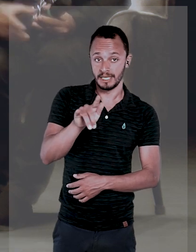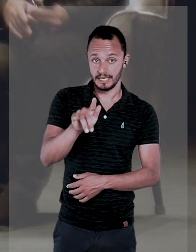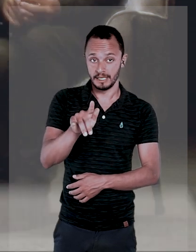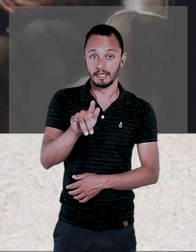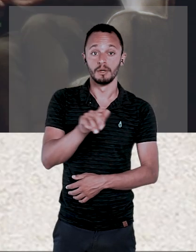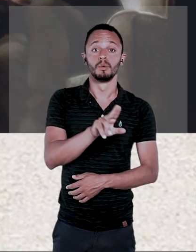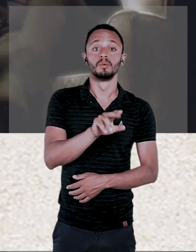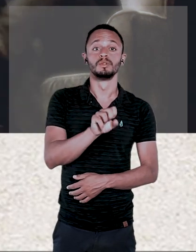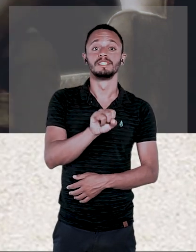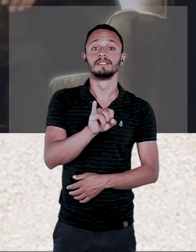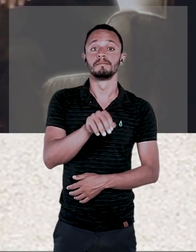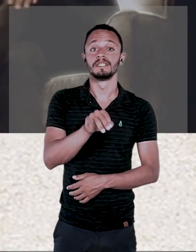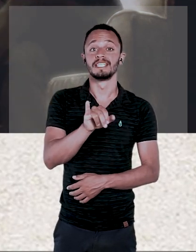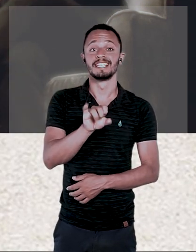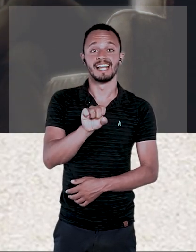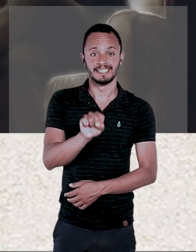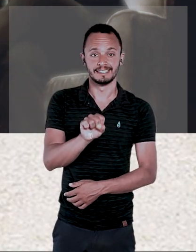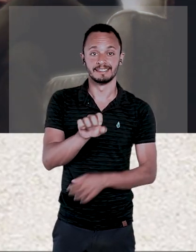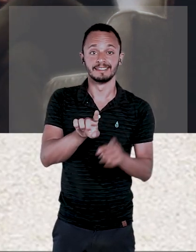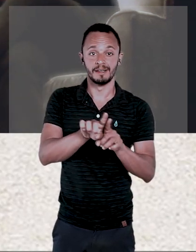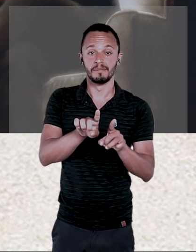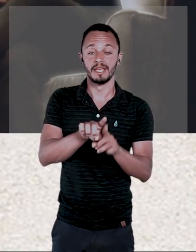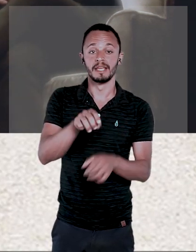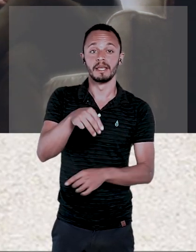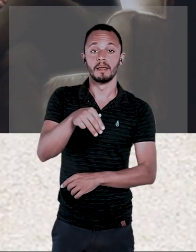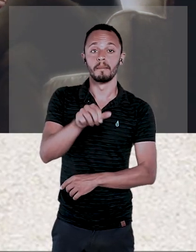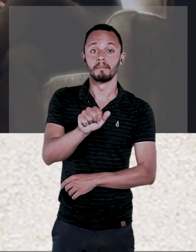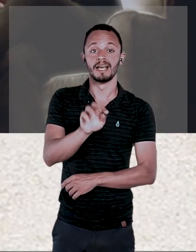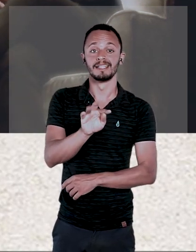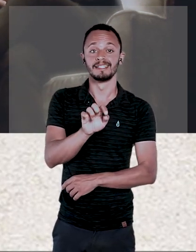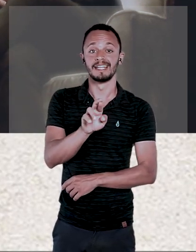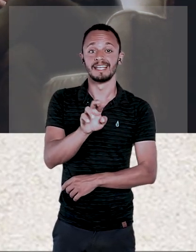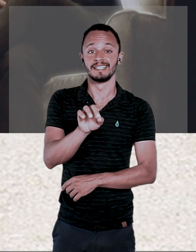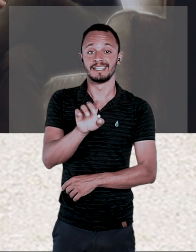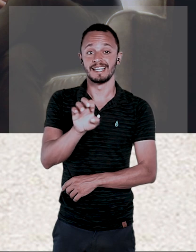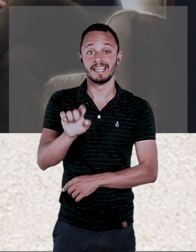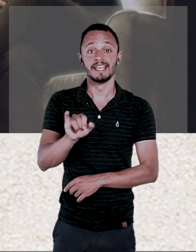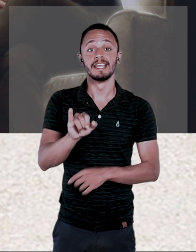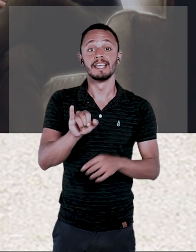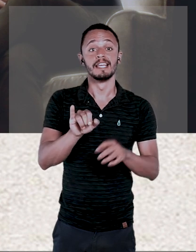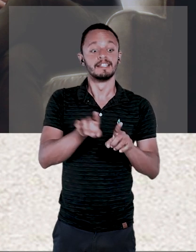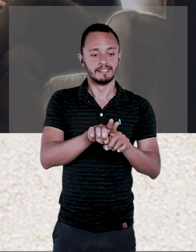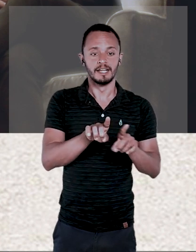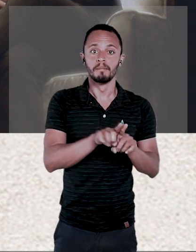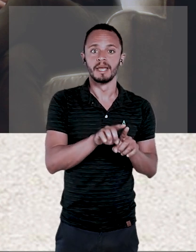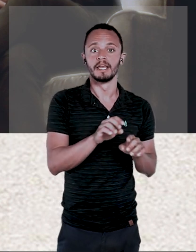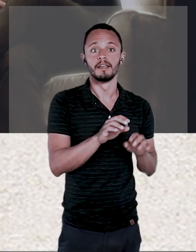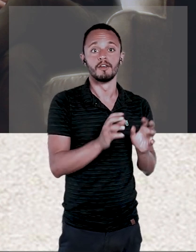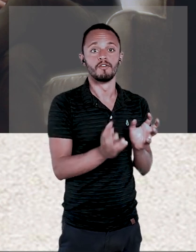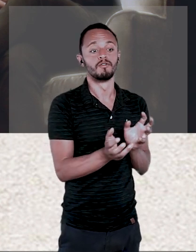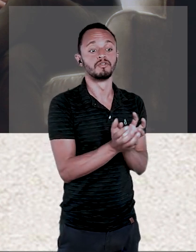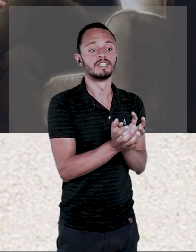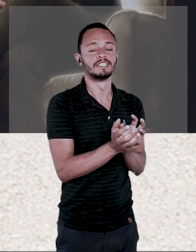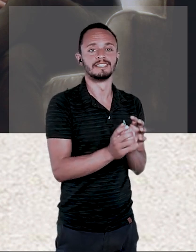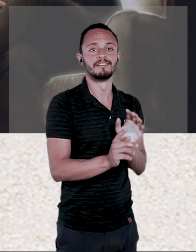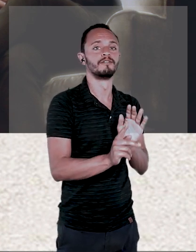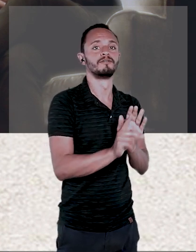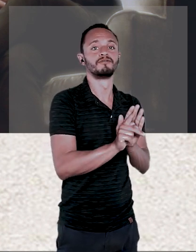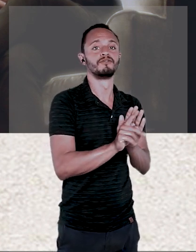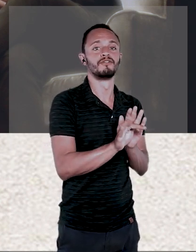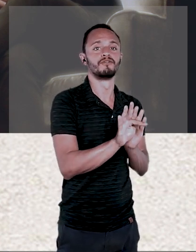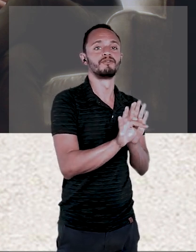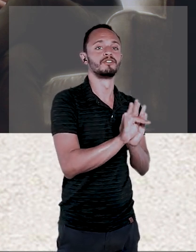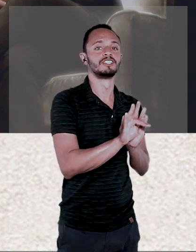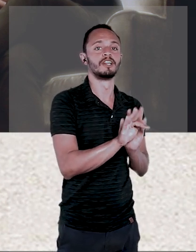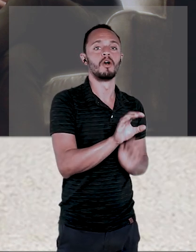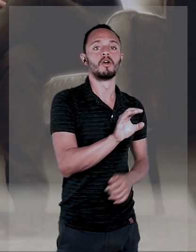Vale, da CEMIG e da Uzi Minas, com apoio do Mater Dei, e agradeço aqui imensamente à Fundação Clóvis